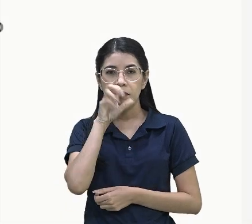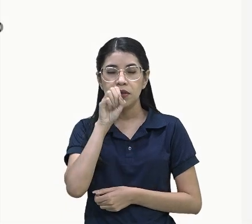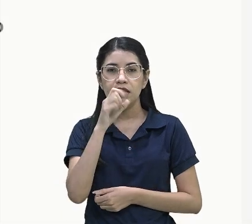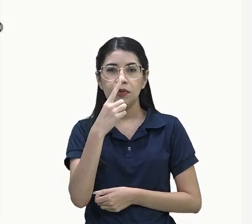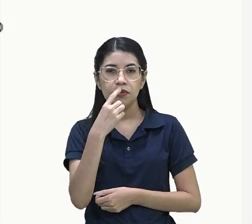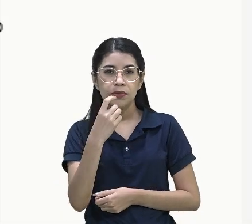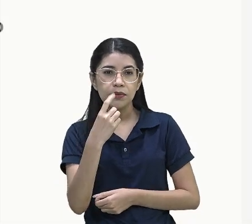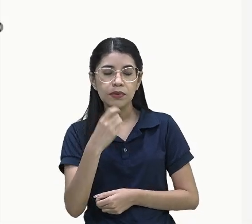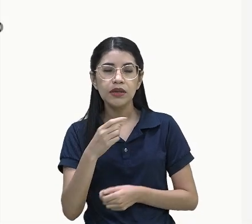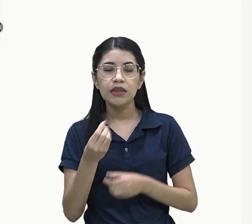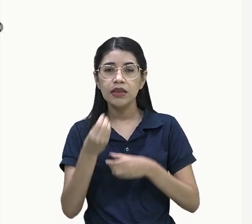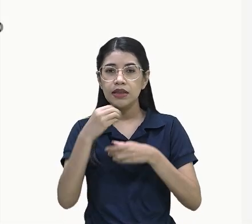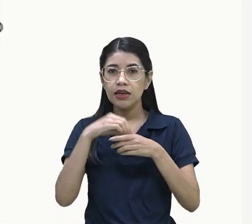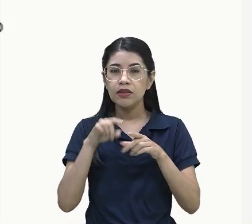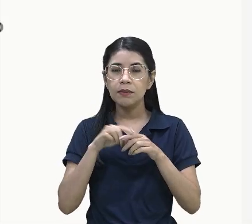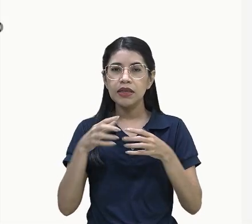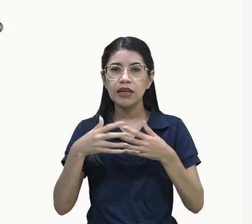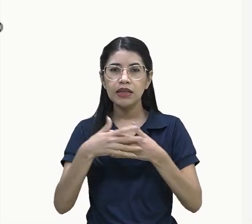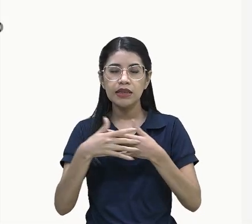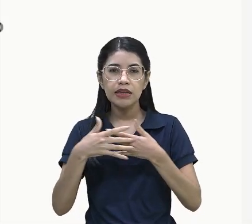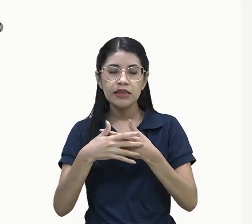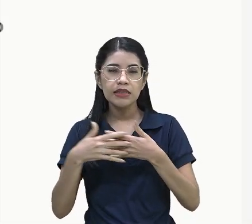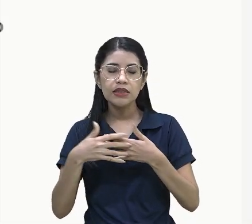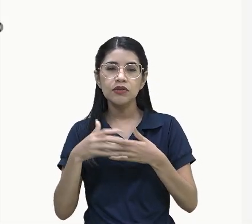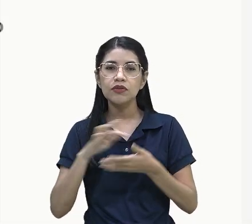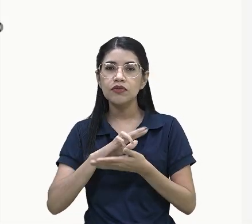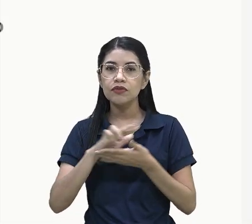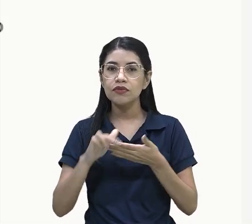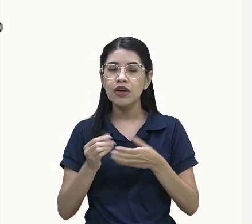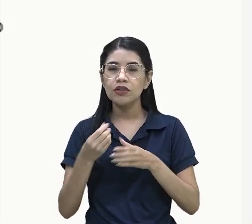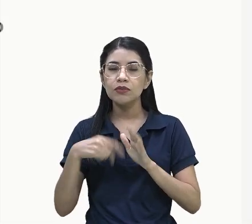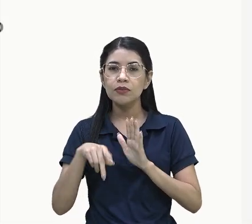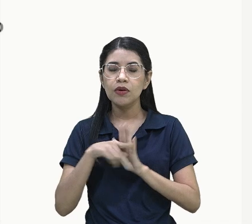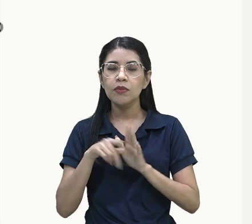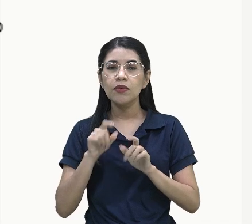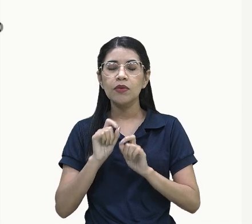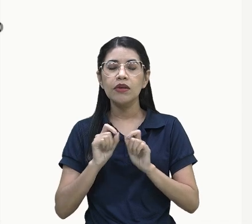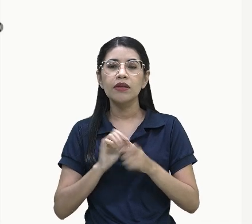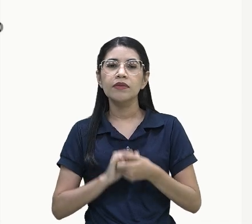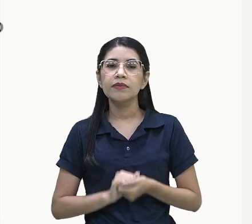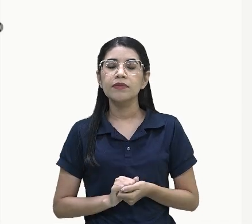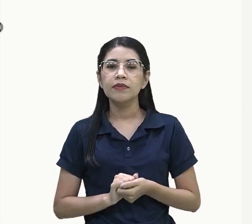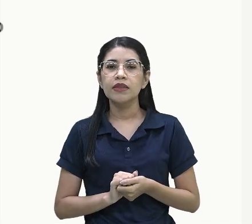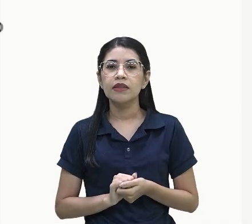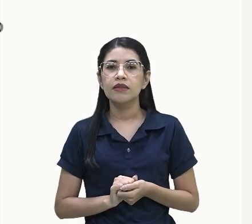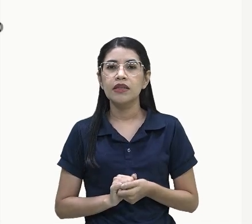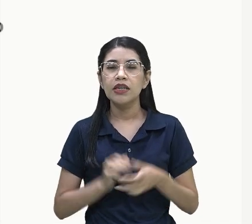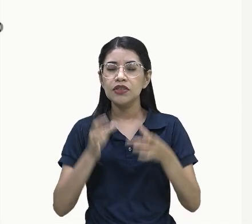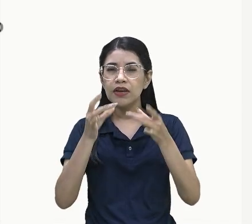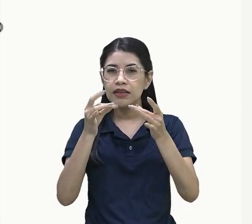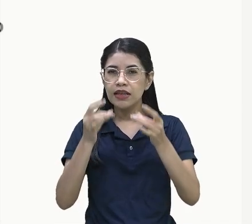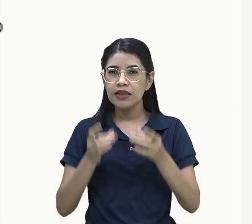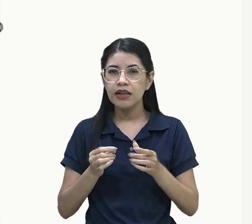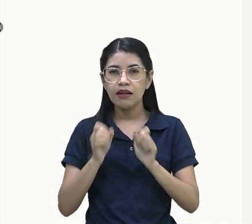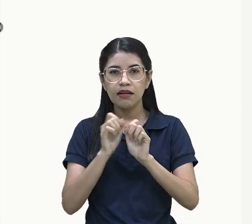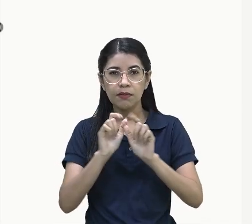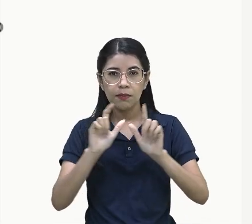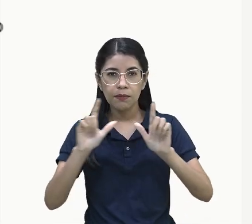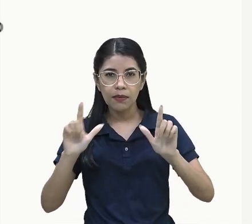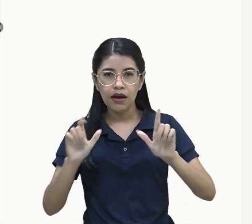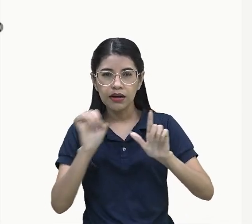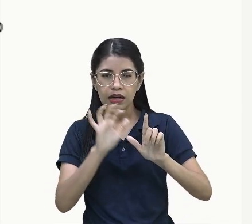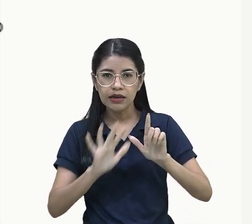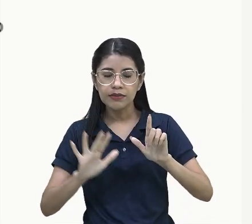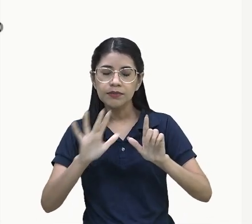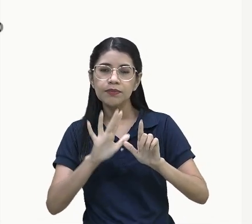vamos ter aí vários tecidos que vão compor essa parte dos órgãos sensoriais, e quando a gente faz a ampliação dessa imagem